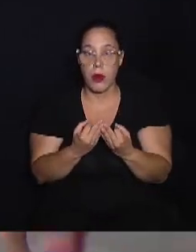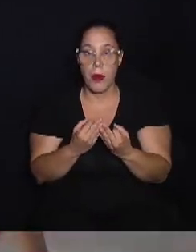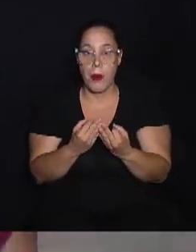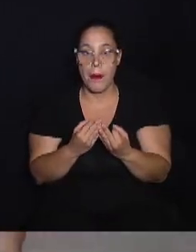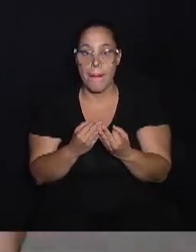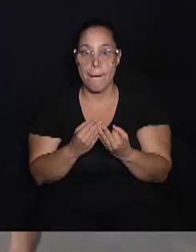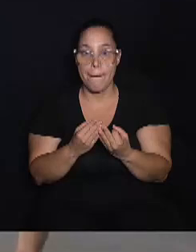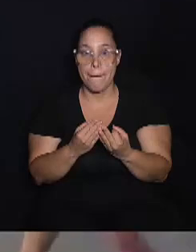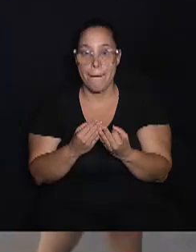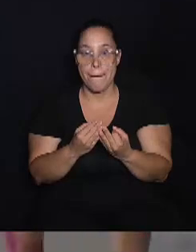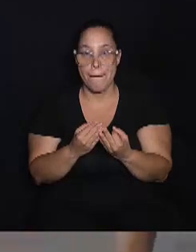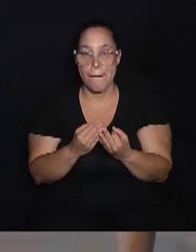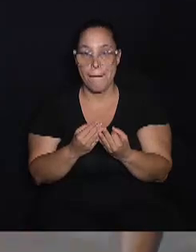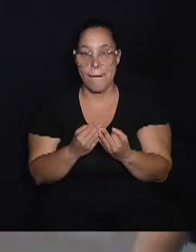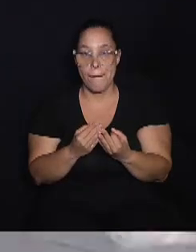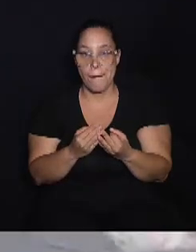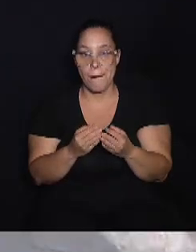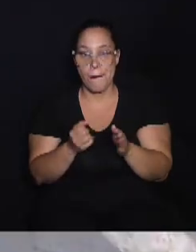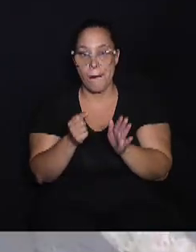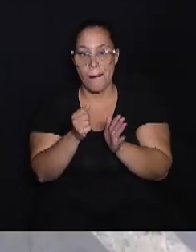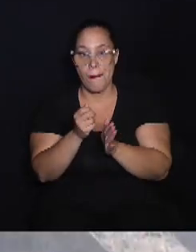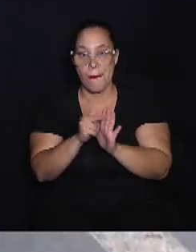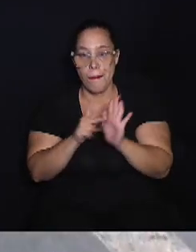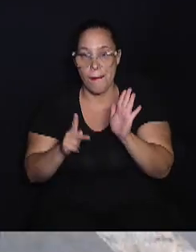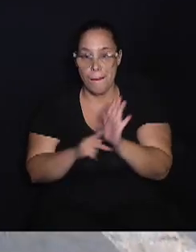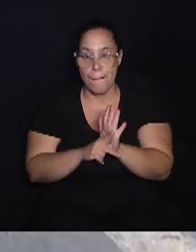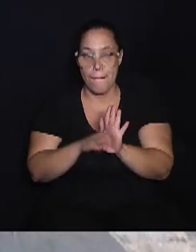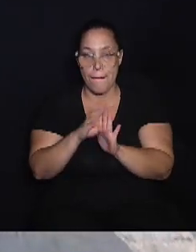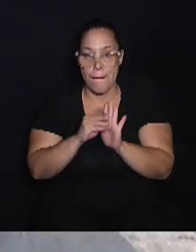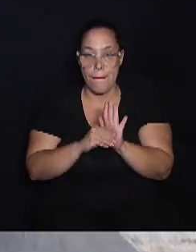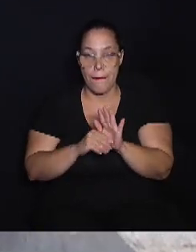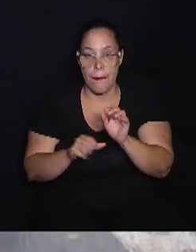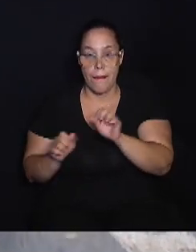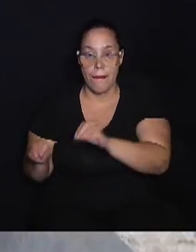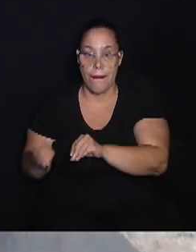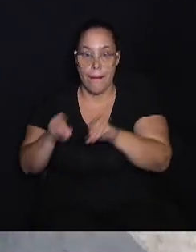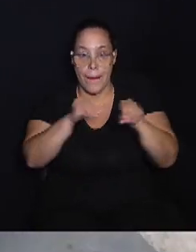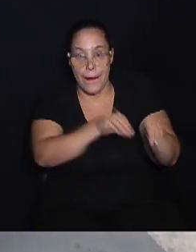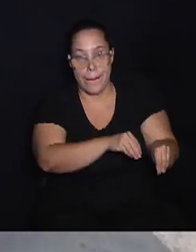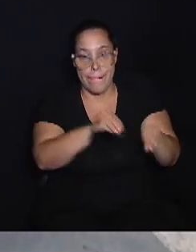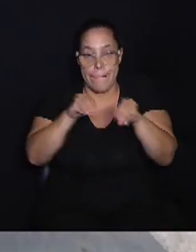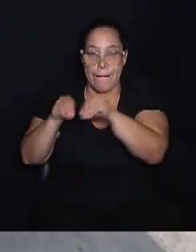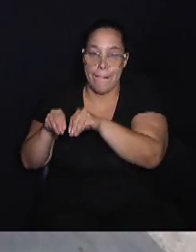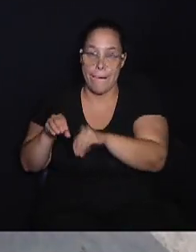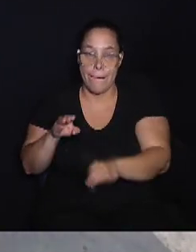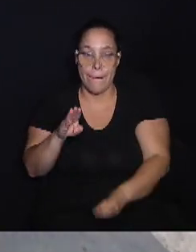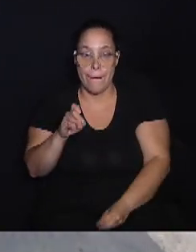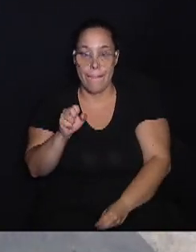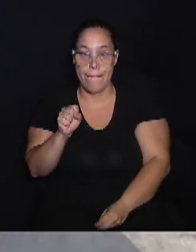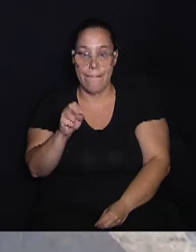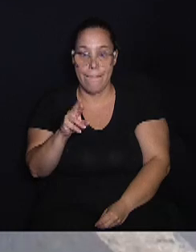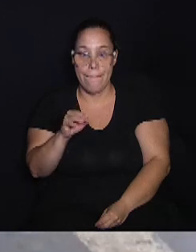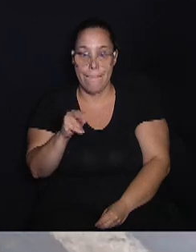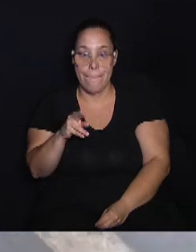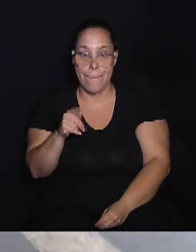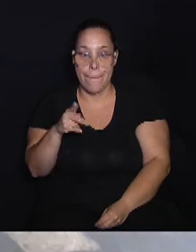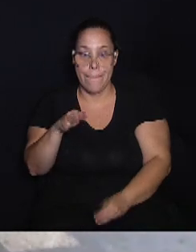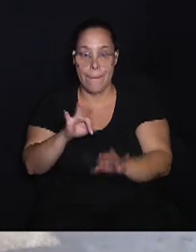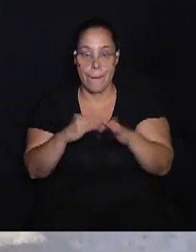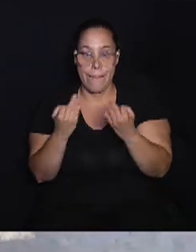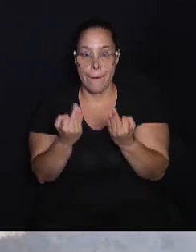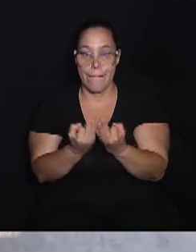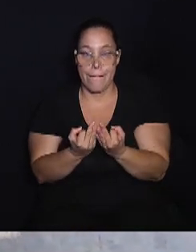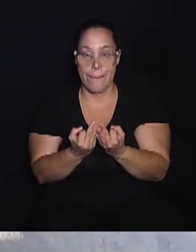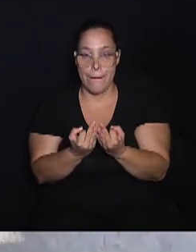de ou participam de programas de de de transferência de renda né como Bolsa Família o renda Campinas o nutrir Campinas